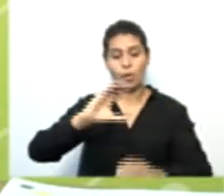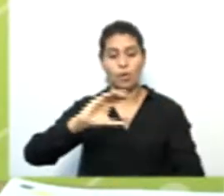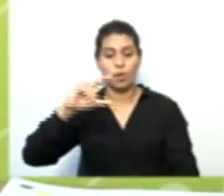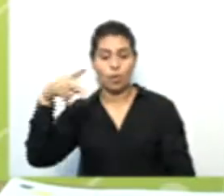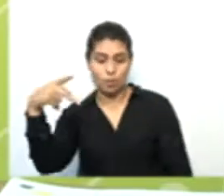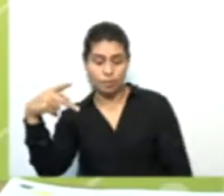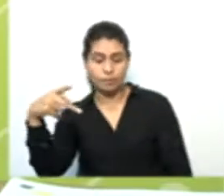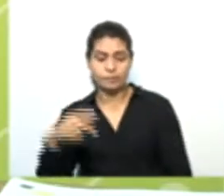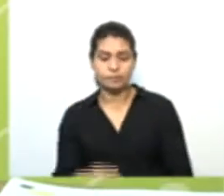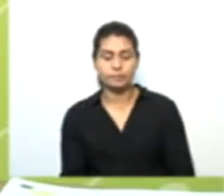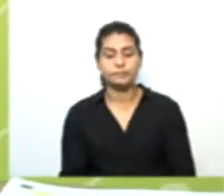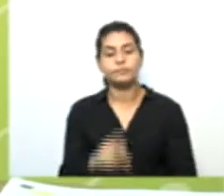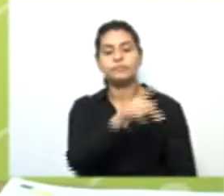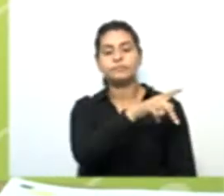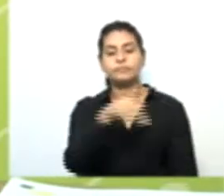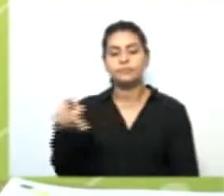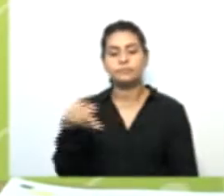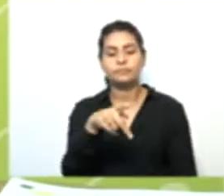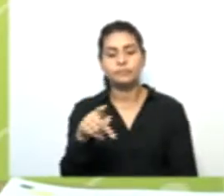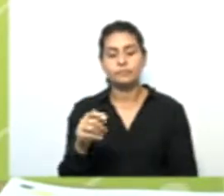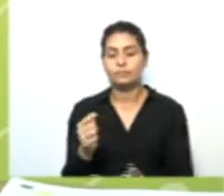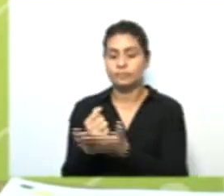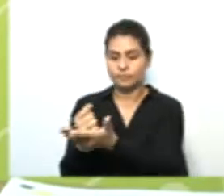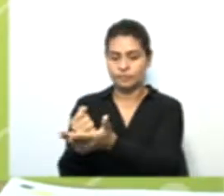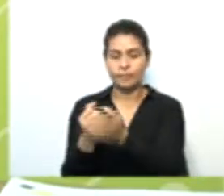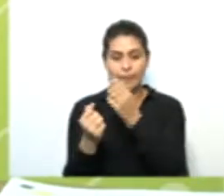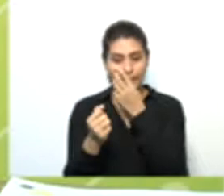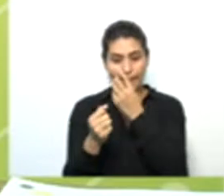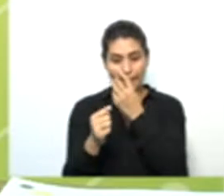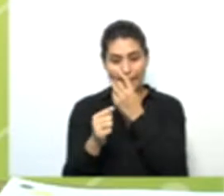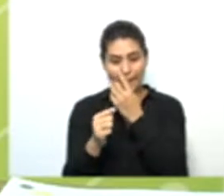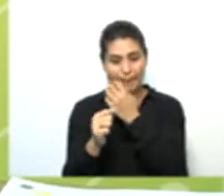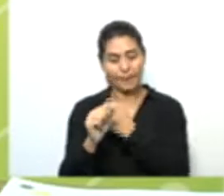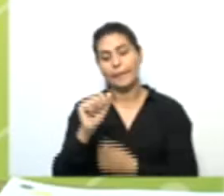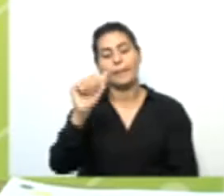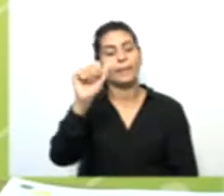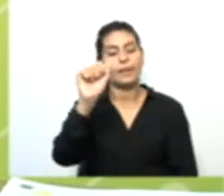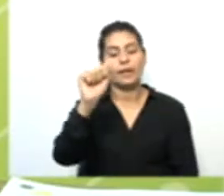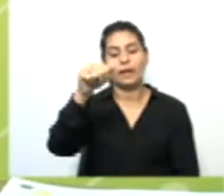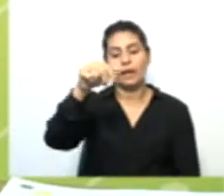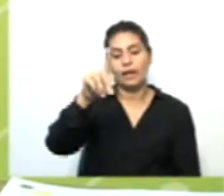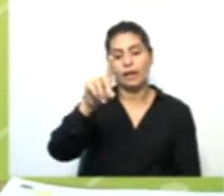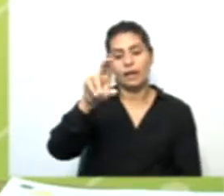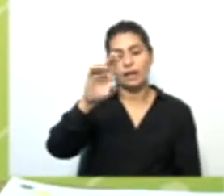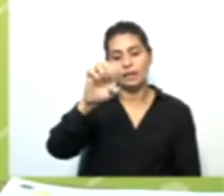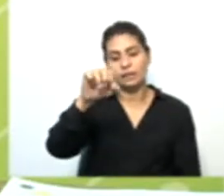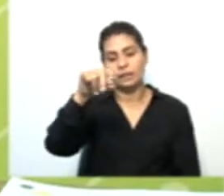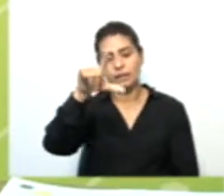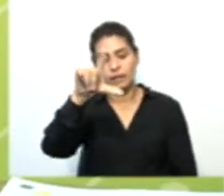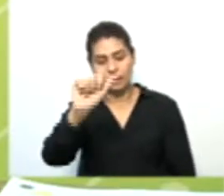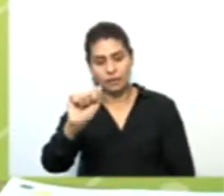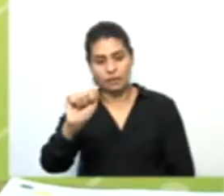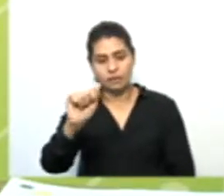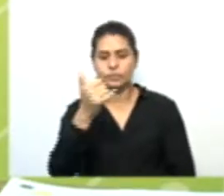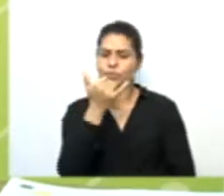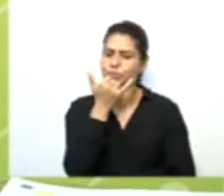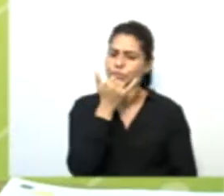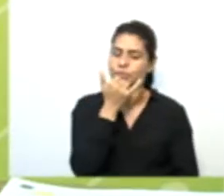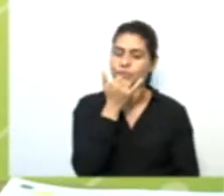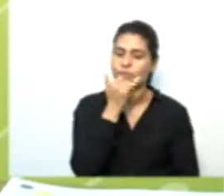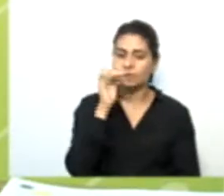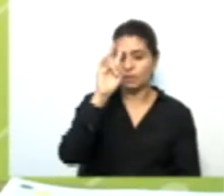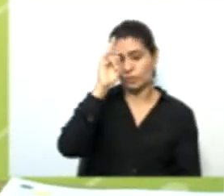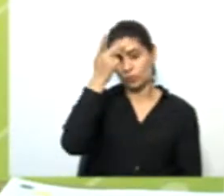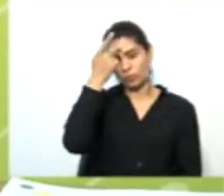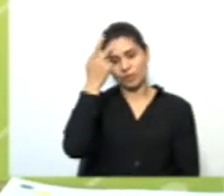para a professora que esteve auxiliando, a Andriele Fernandes de Sales, esse é